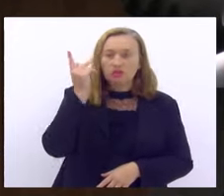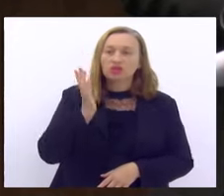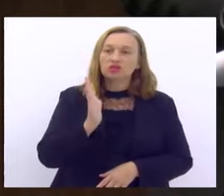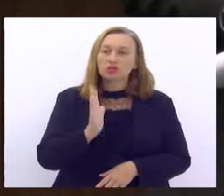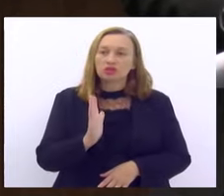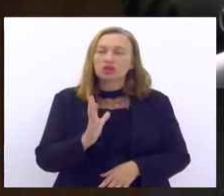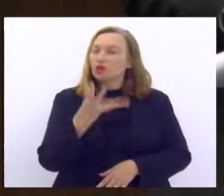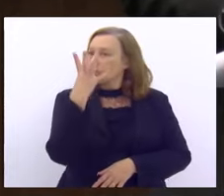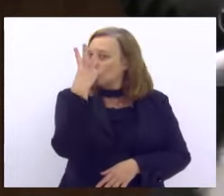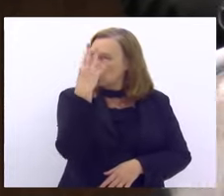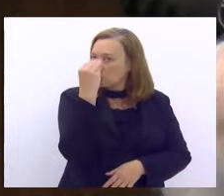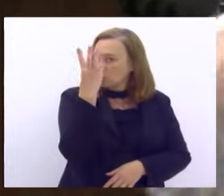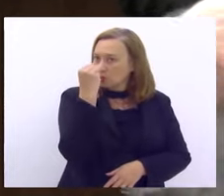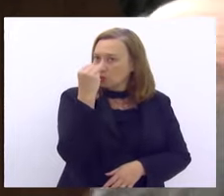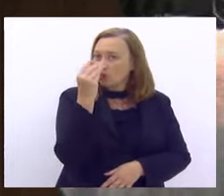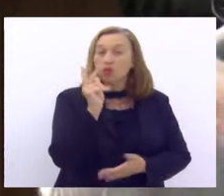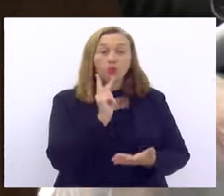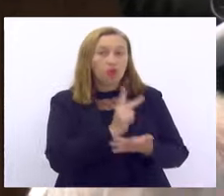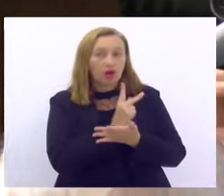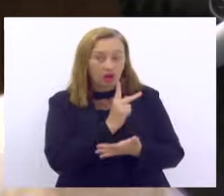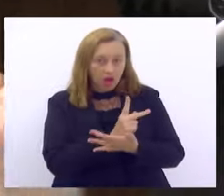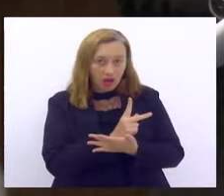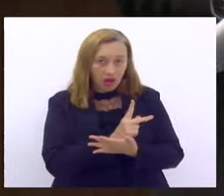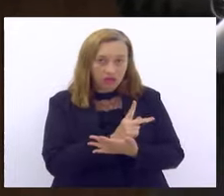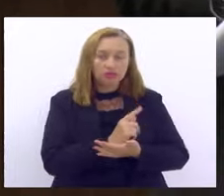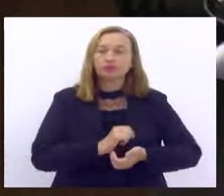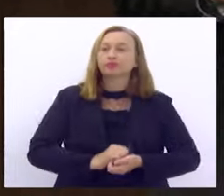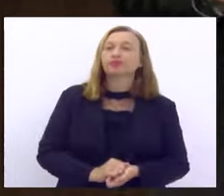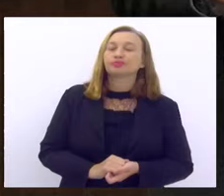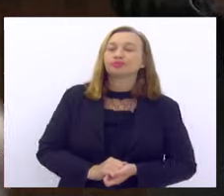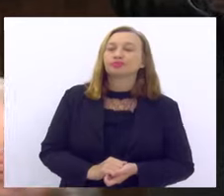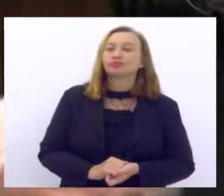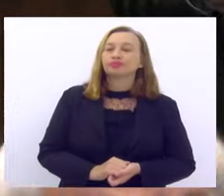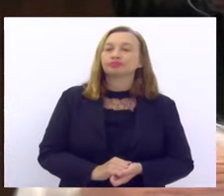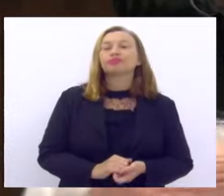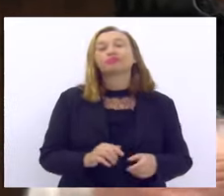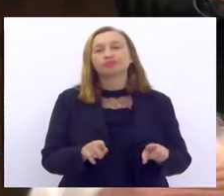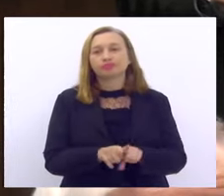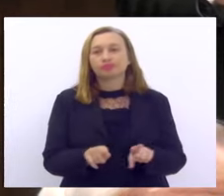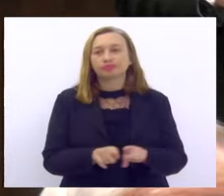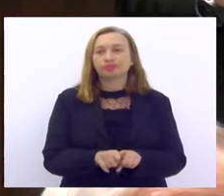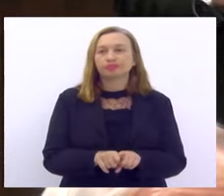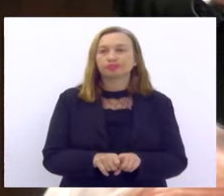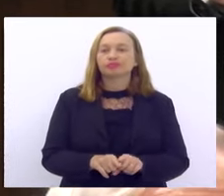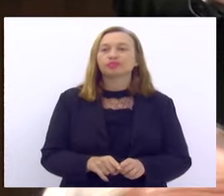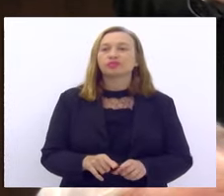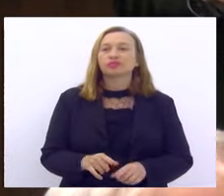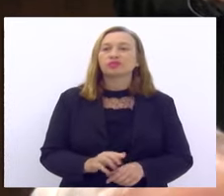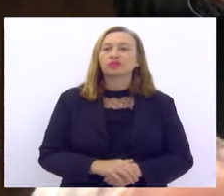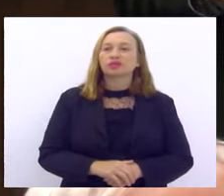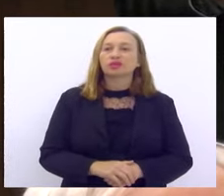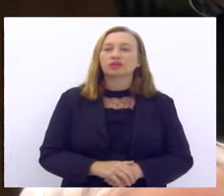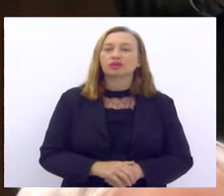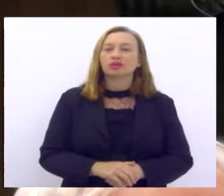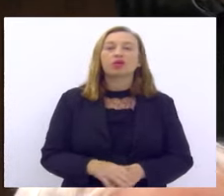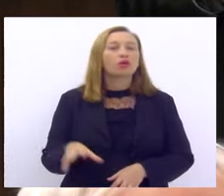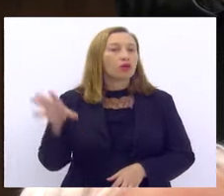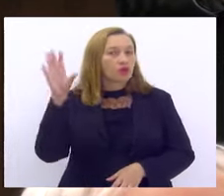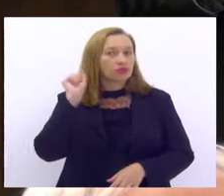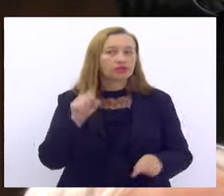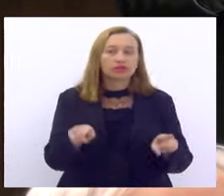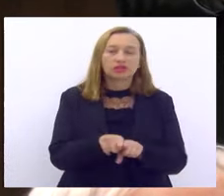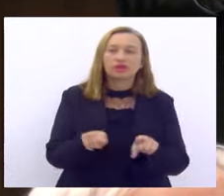foram reconhecidas equivocadamente no reconhecimento fotográfico. Para além disso, nós ainda temos que ouvir